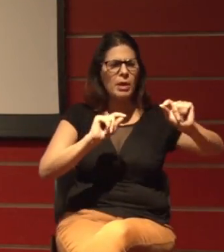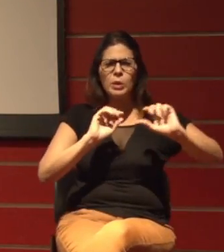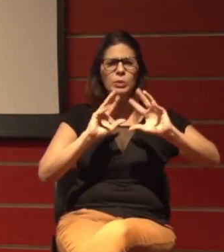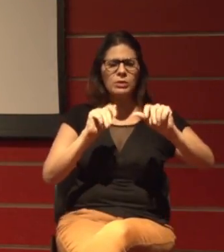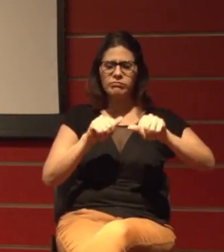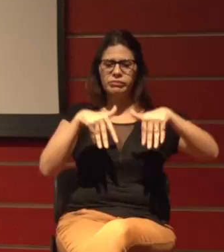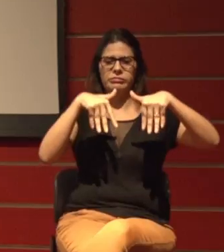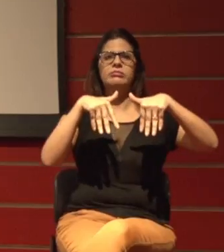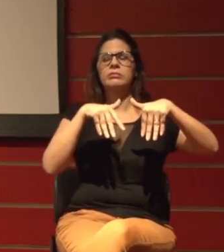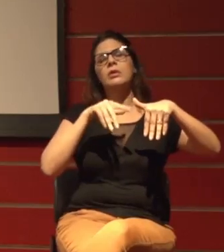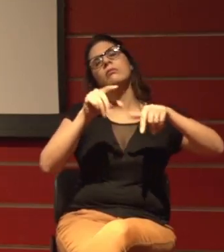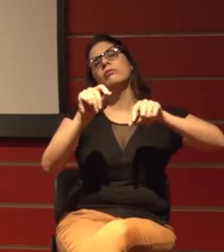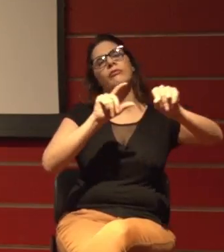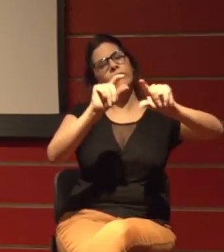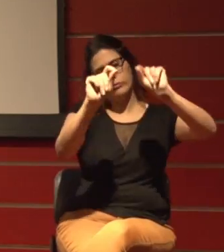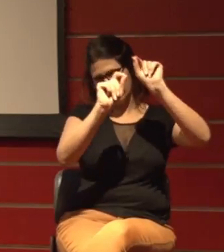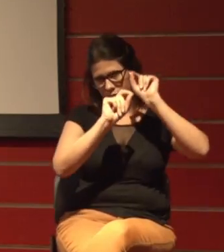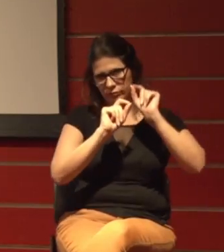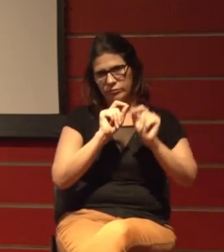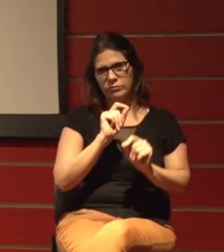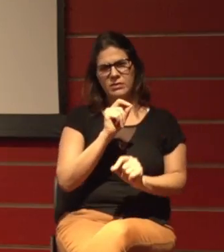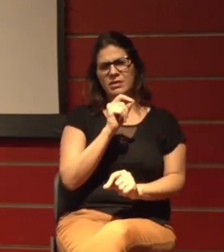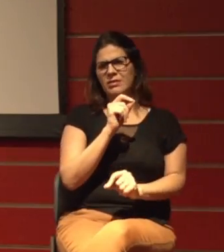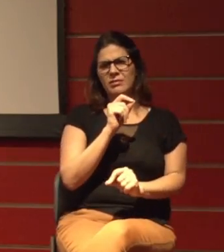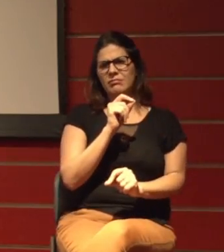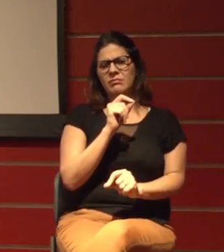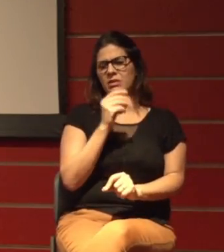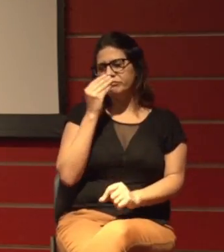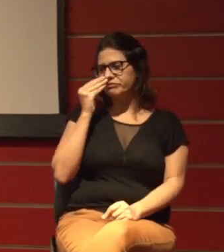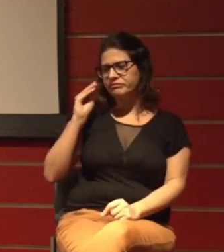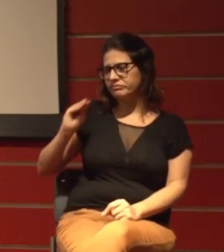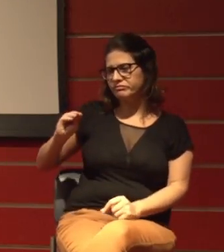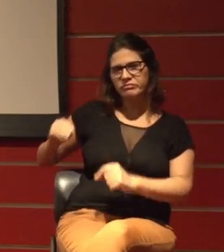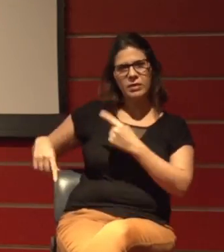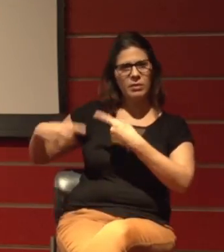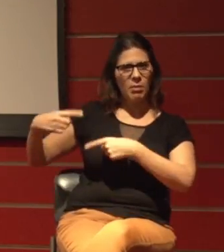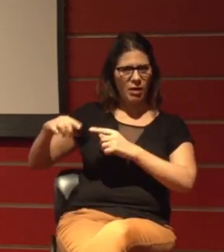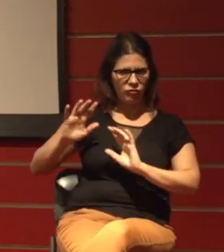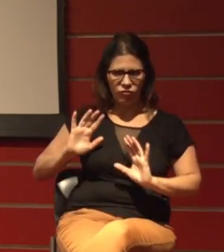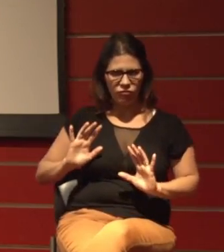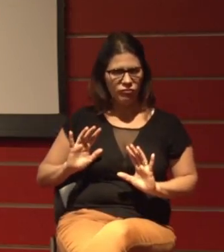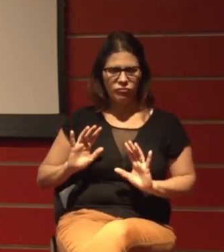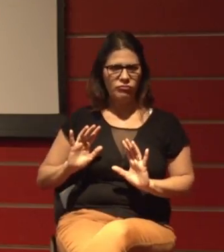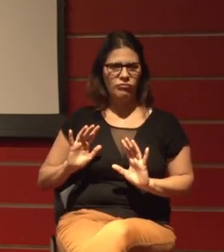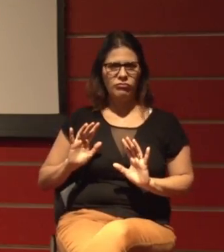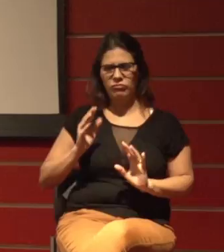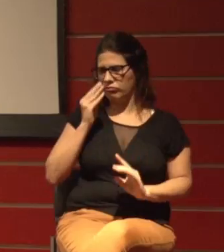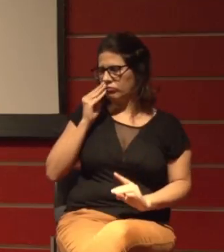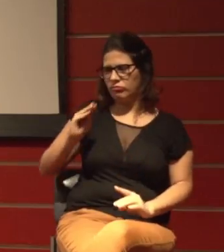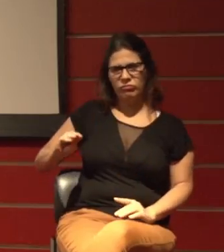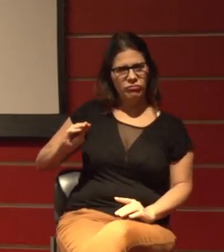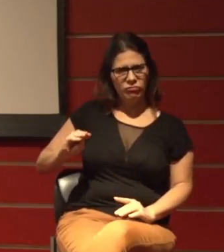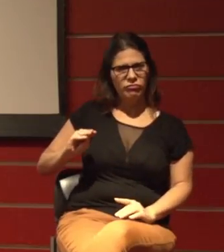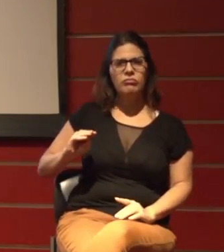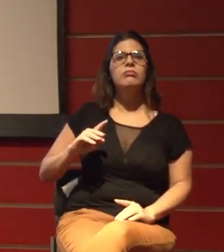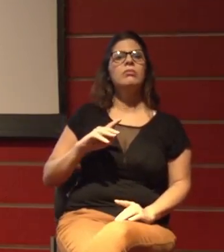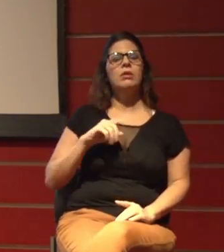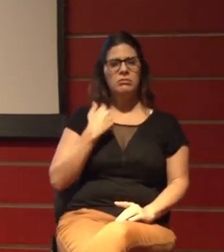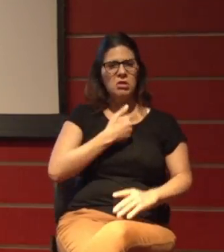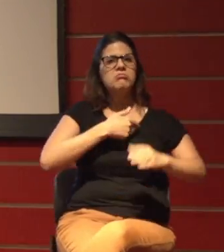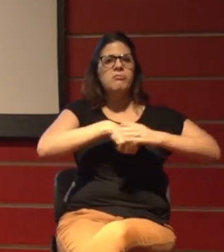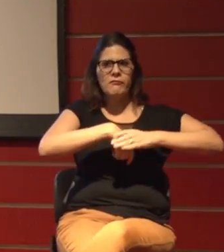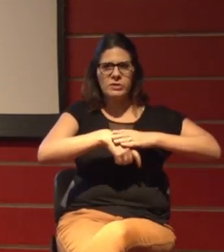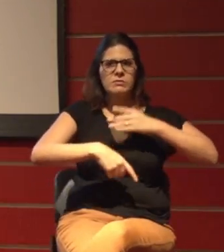silêncio e saíram e simplesmente ignoraram o o debate que iria ocorrer a seguir então nós fizemos o debate